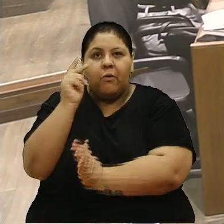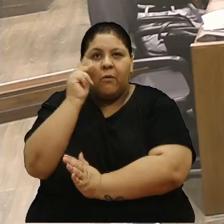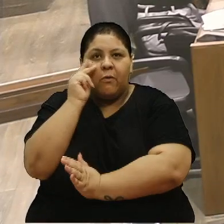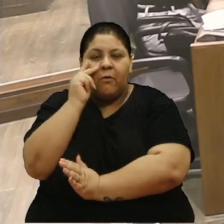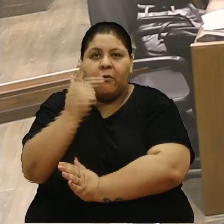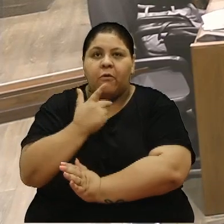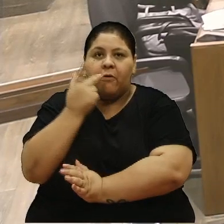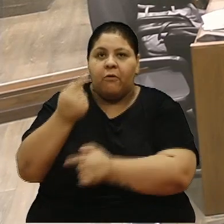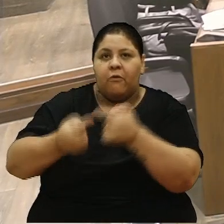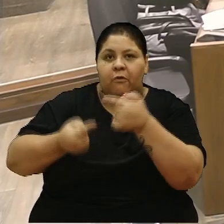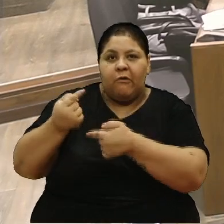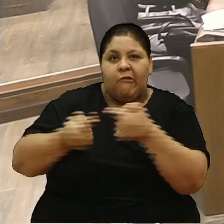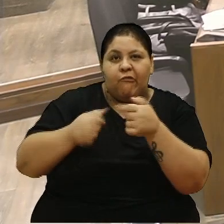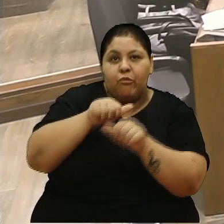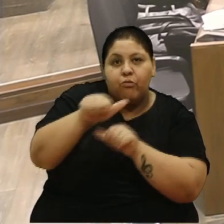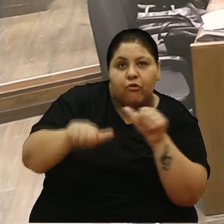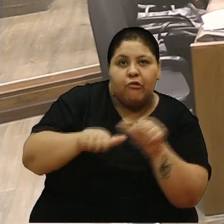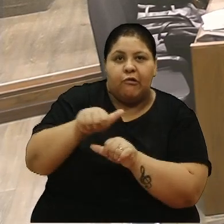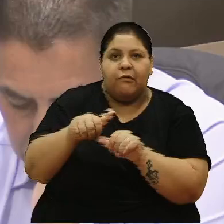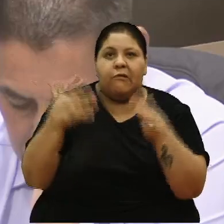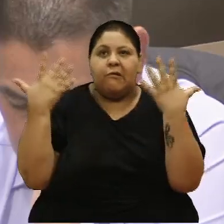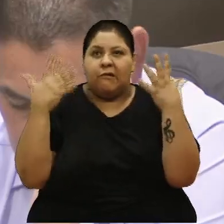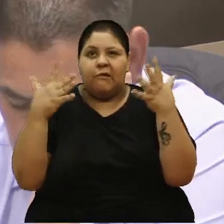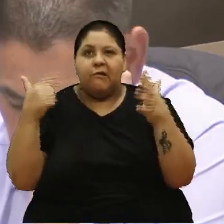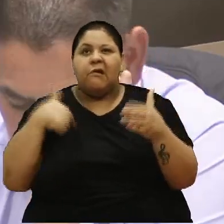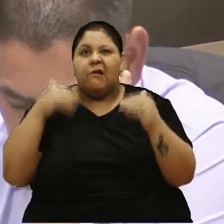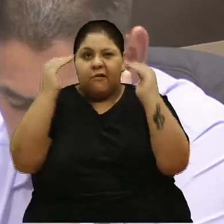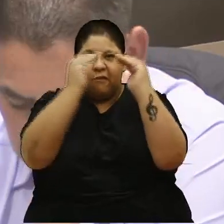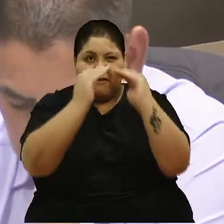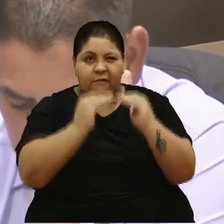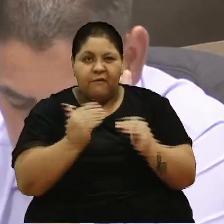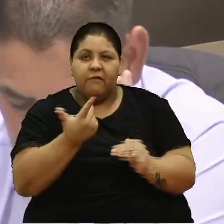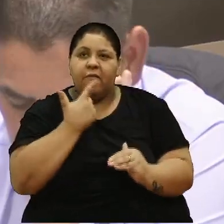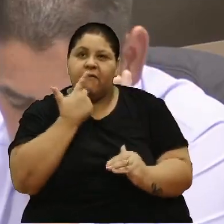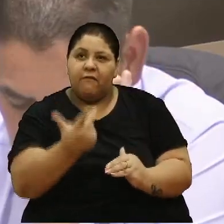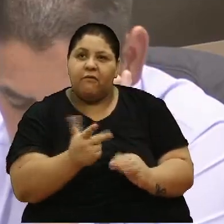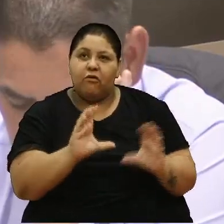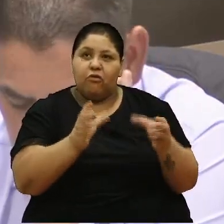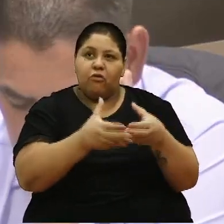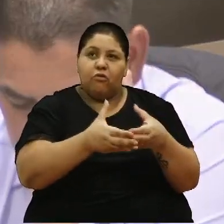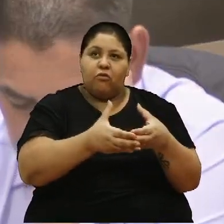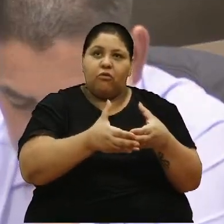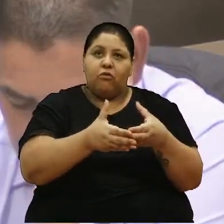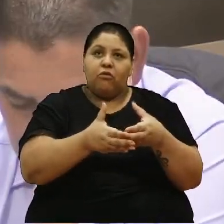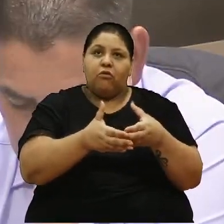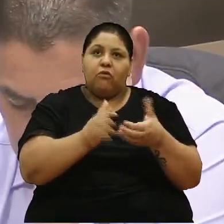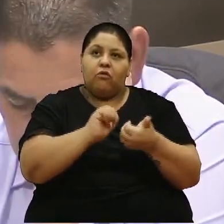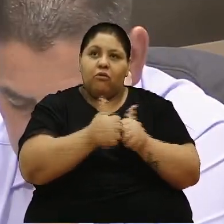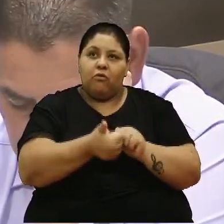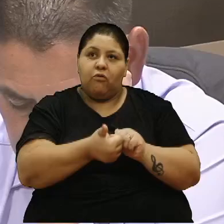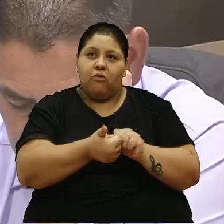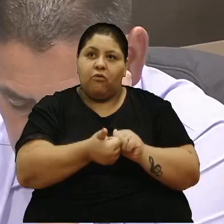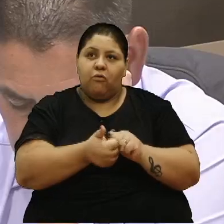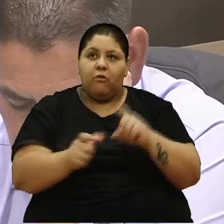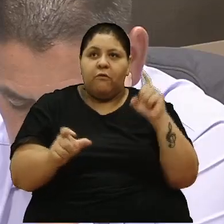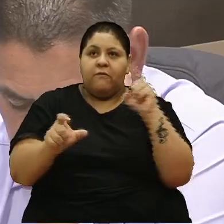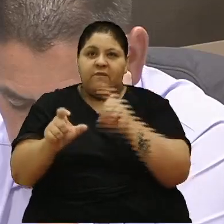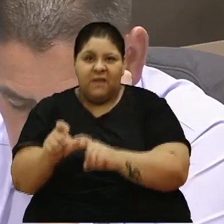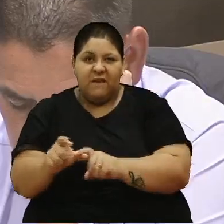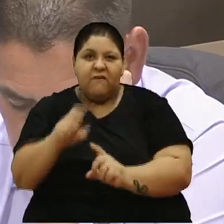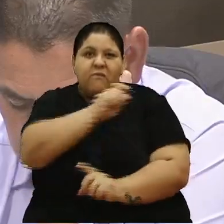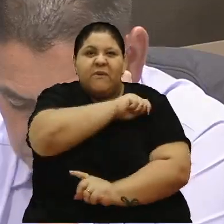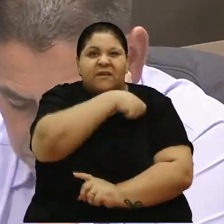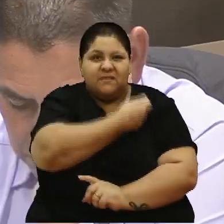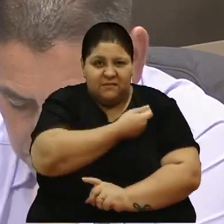que o debate foi desvirtuado. Parabéns, eu também concordo quando ele fala que os times de futebol devem para a Receita Federal, realmente desvirtuou o